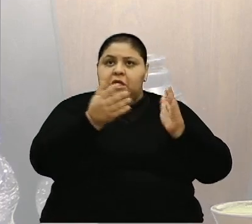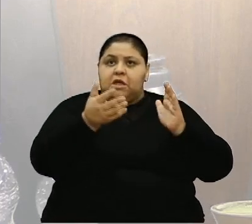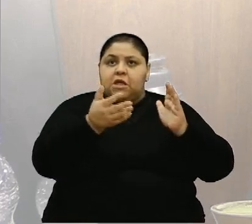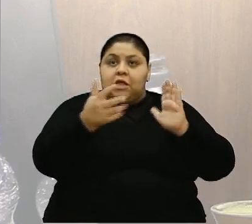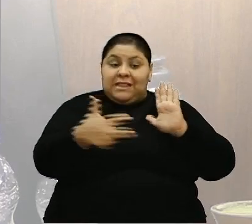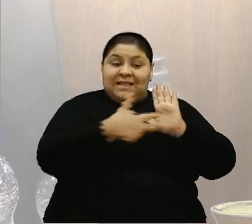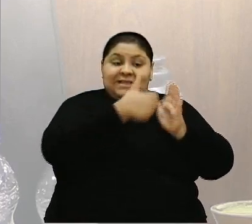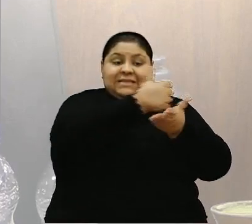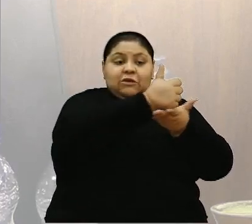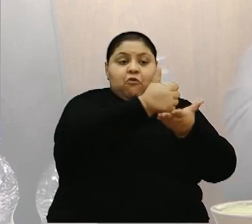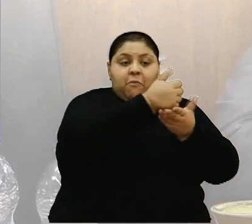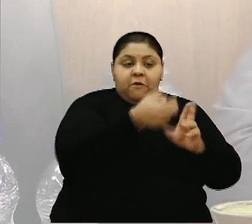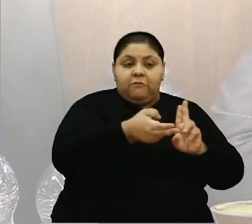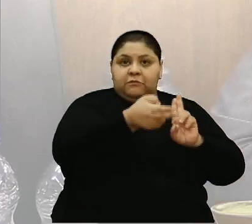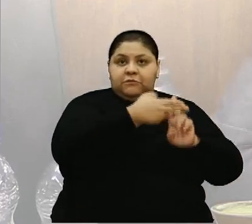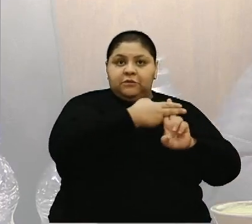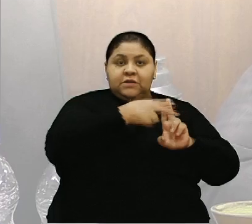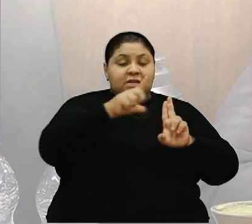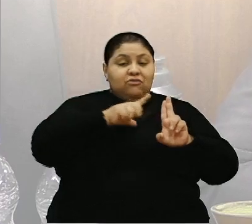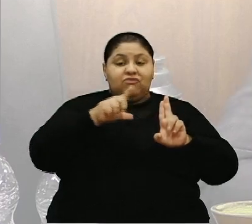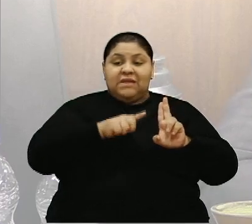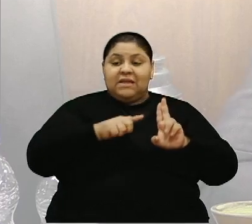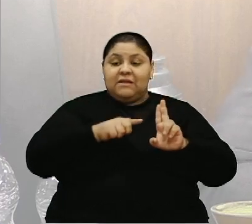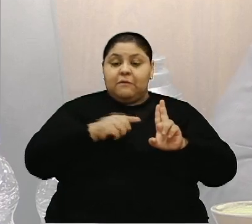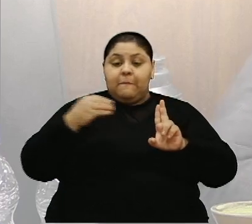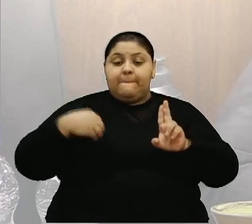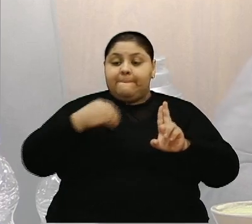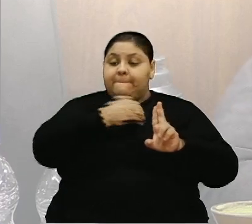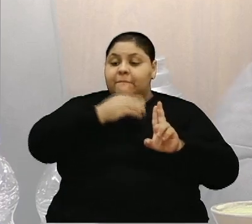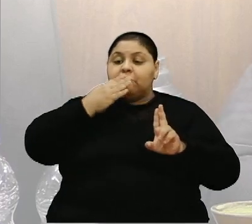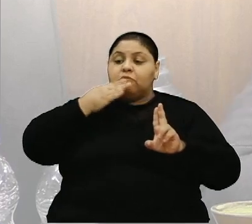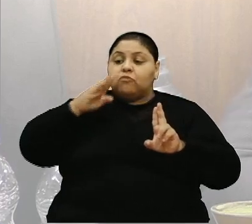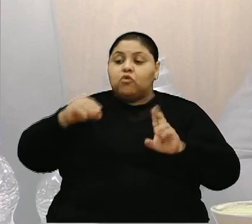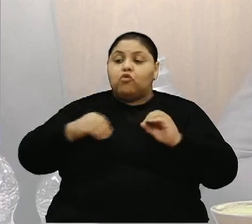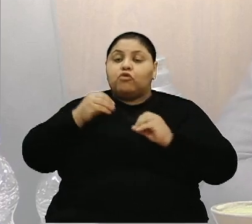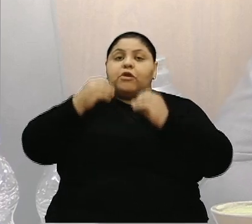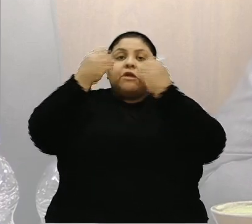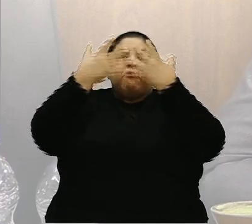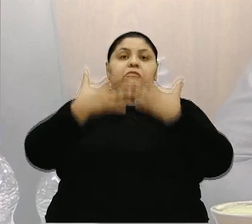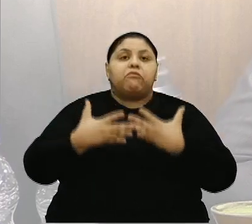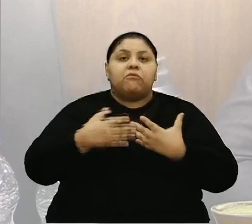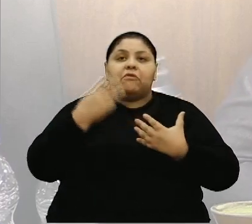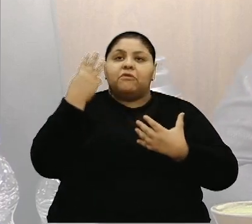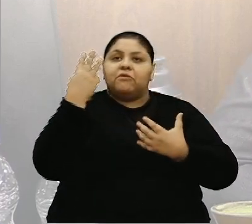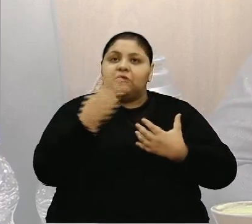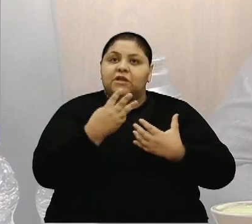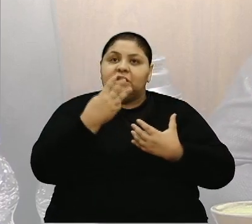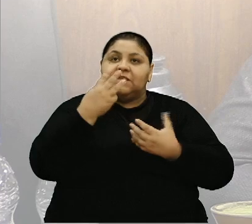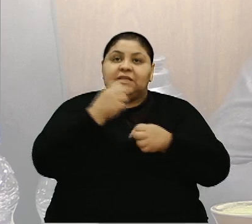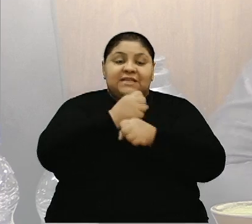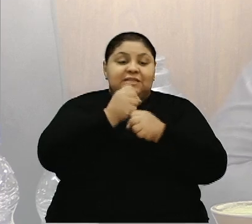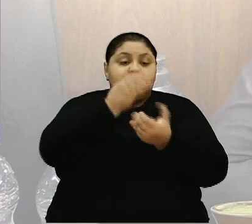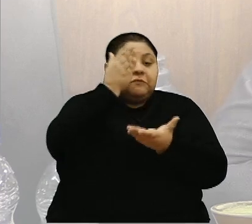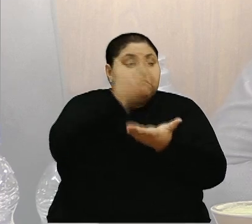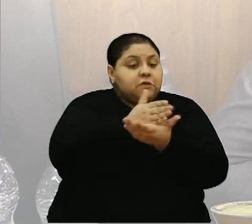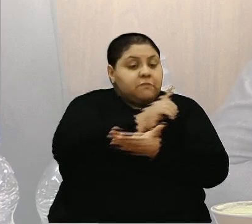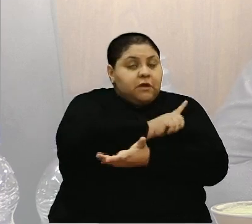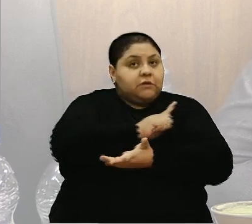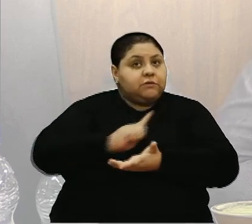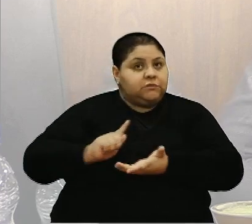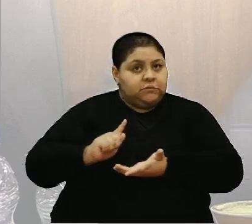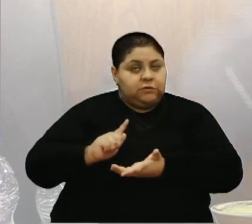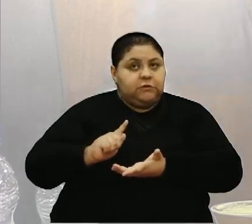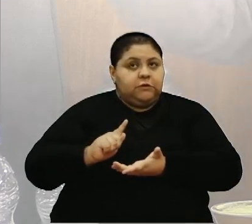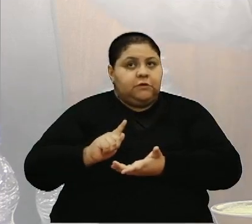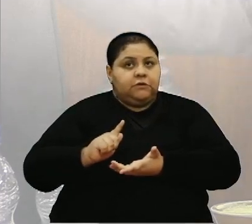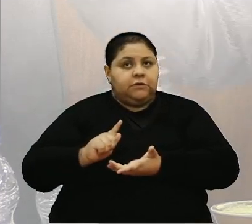no SUS e não tem pediatra. Aí qual é a justificativa? 3 anos e meio do governo. 3 anos e 6